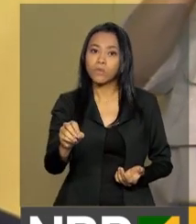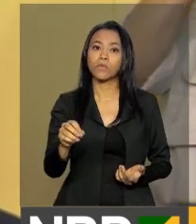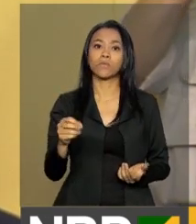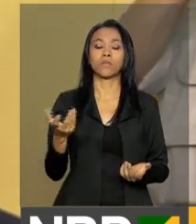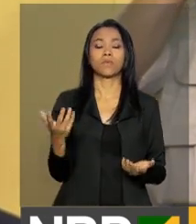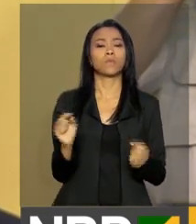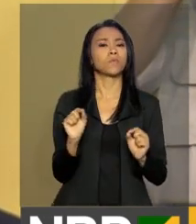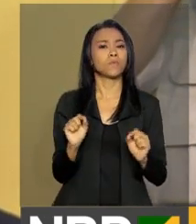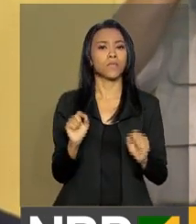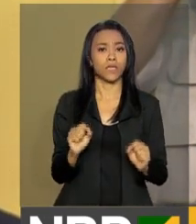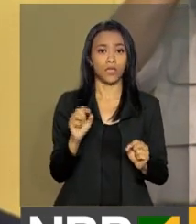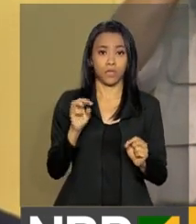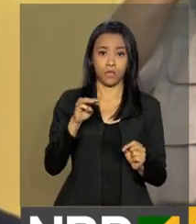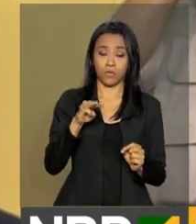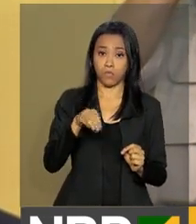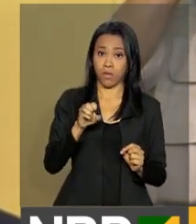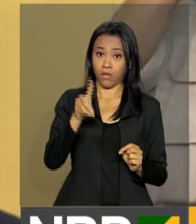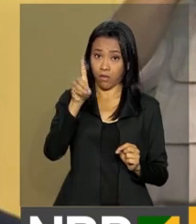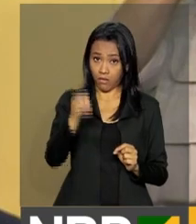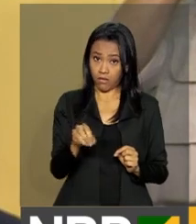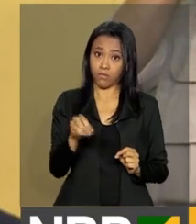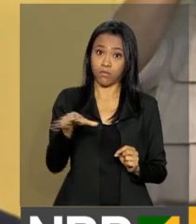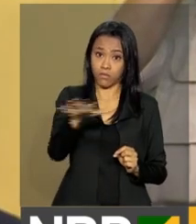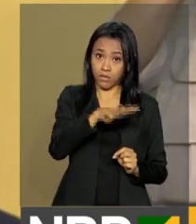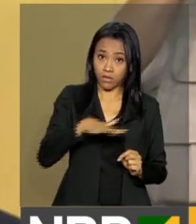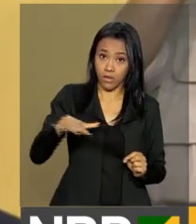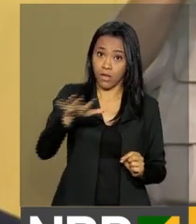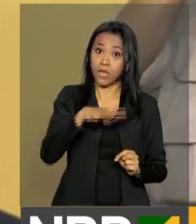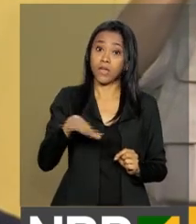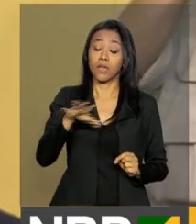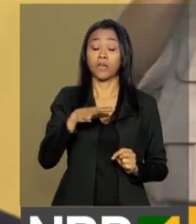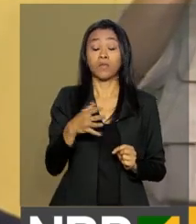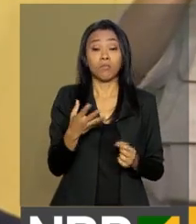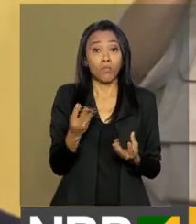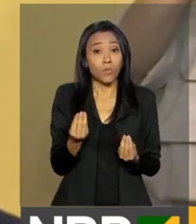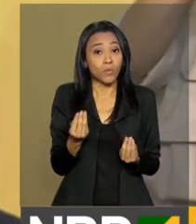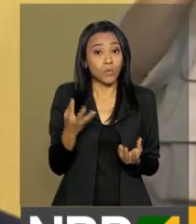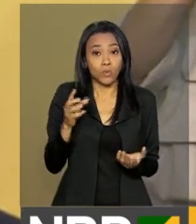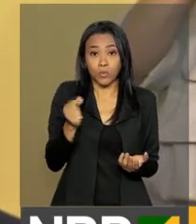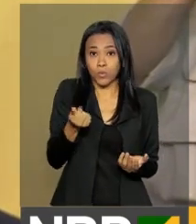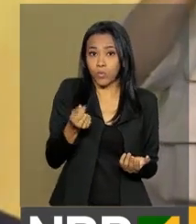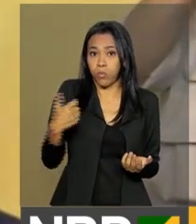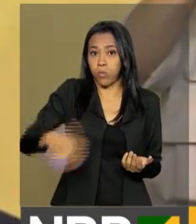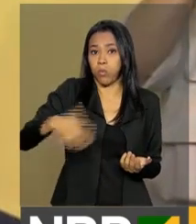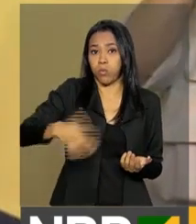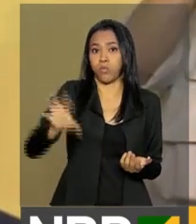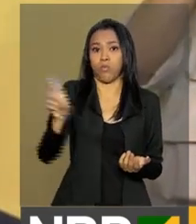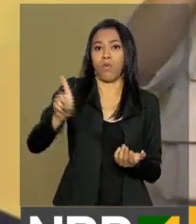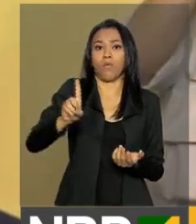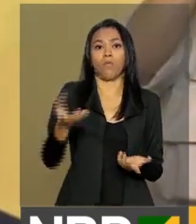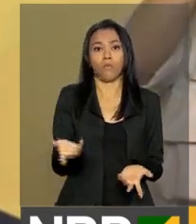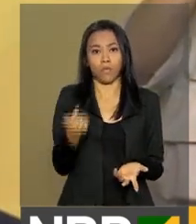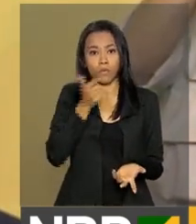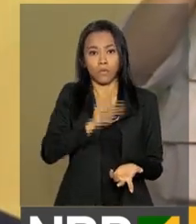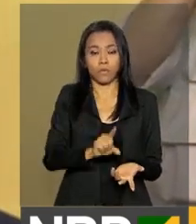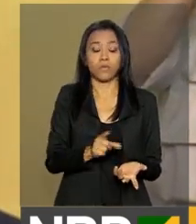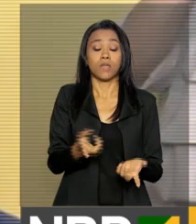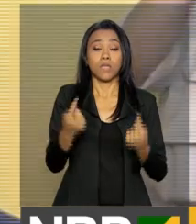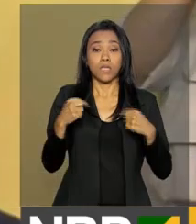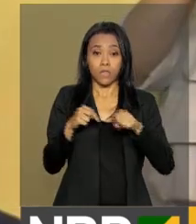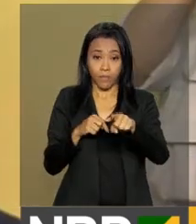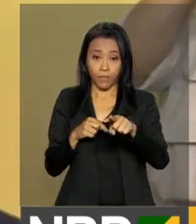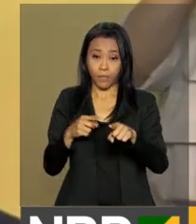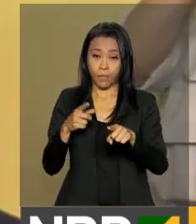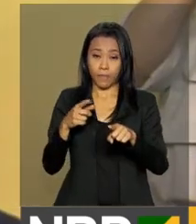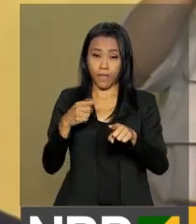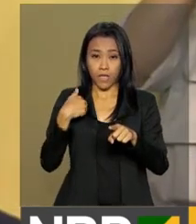de cerca de 67 bilhões de dólares. É interessante, eu até registro um fato sempre muito curioso. De vez em quando,